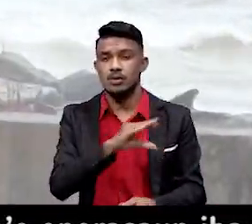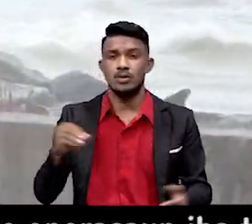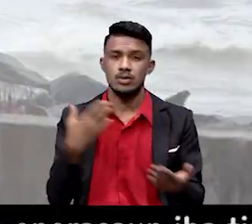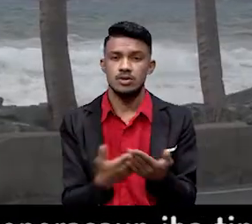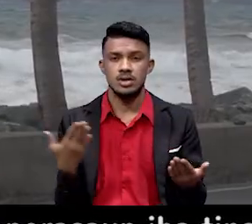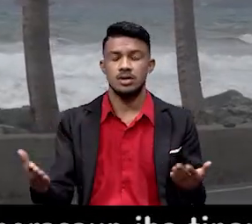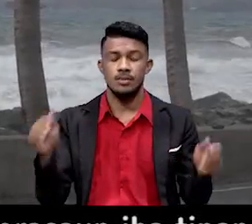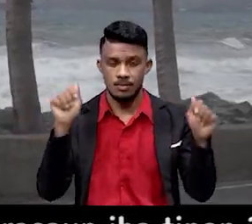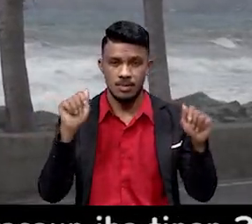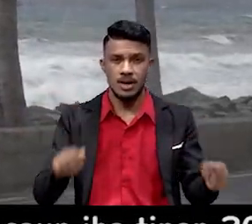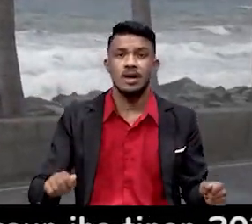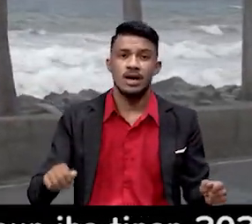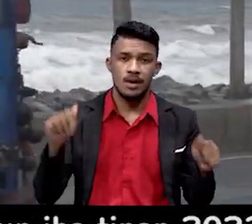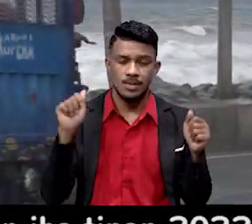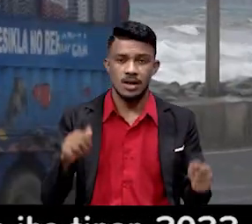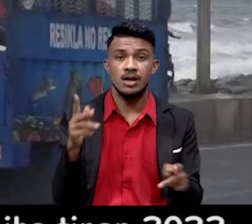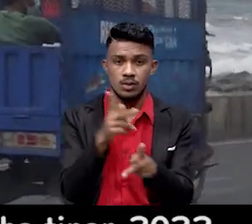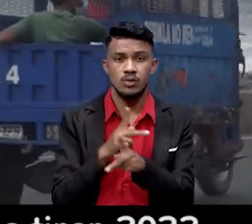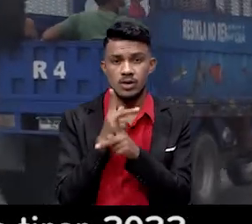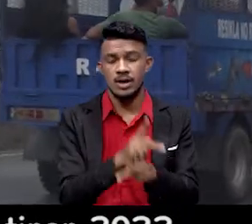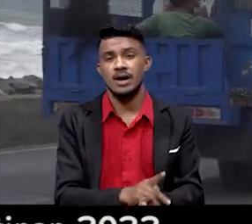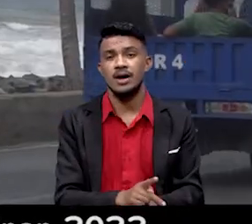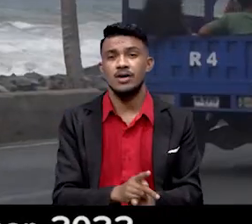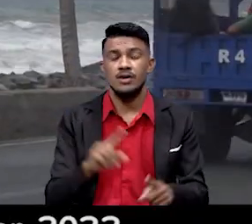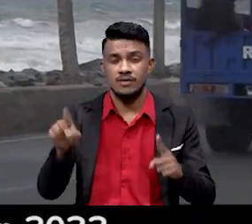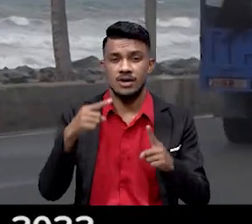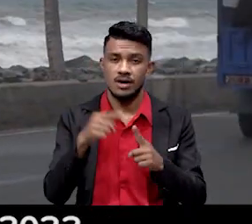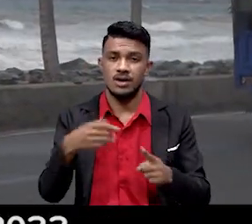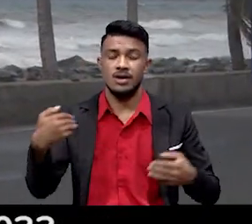di bele antecipa molok akontese desastre ruma.